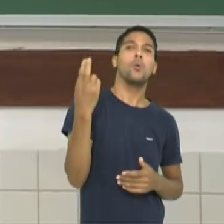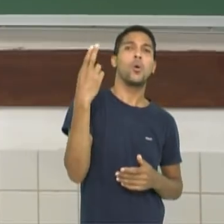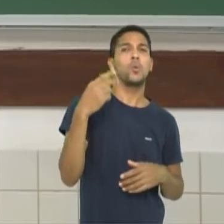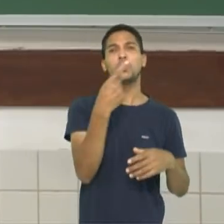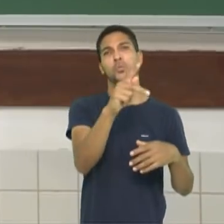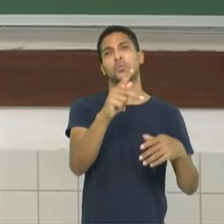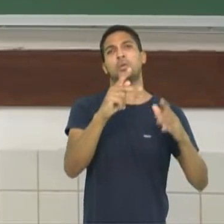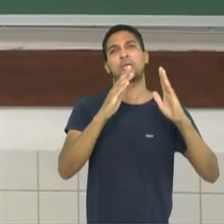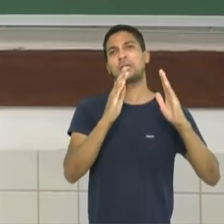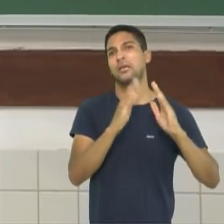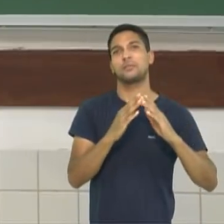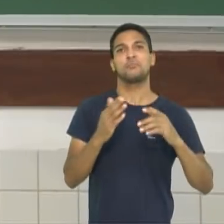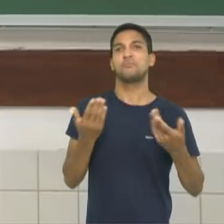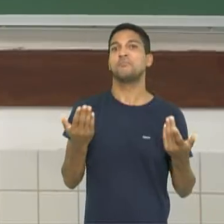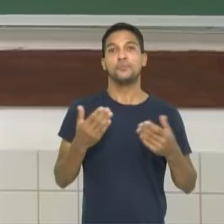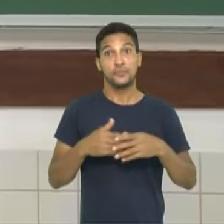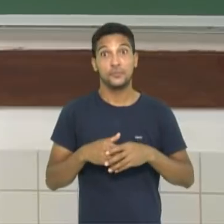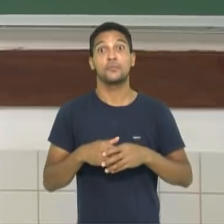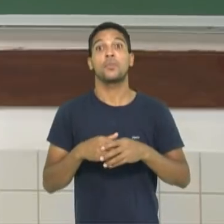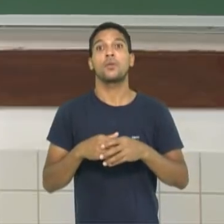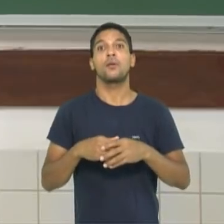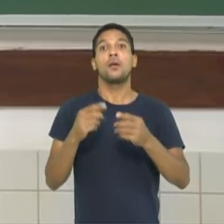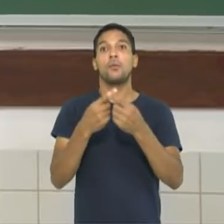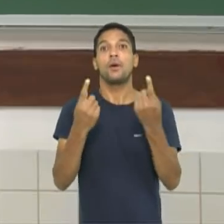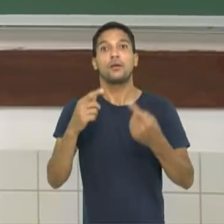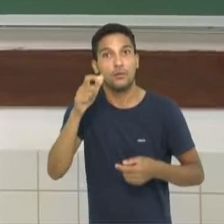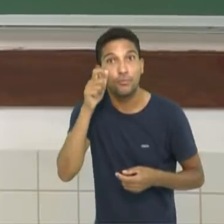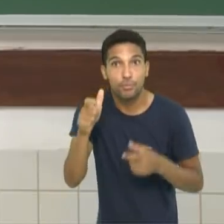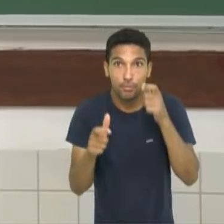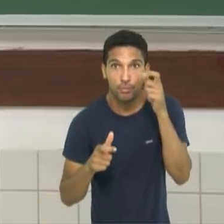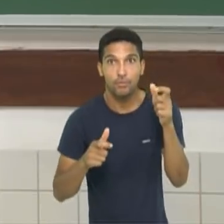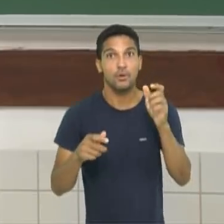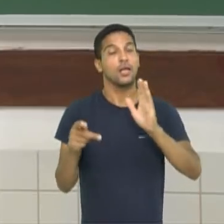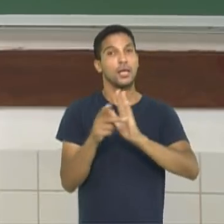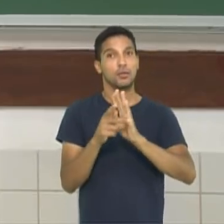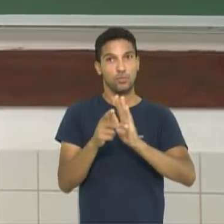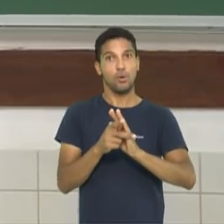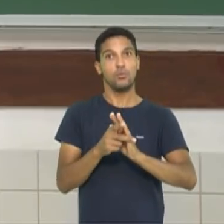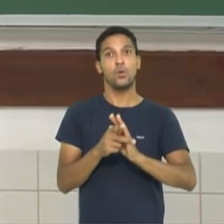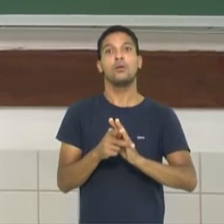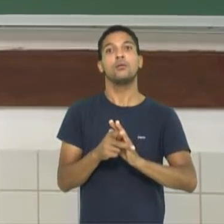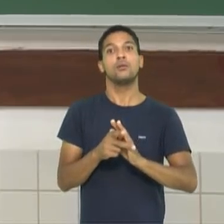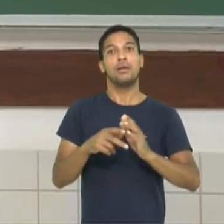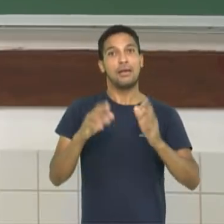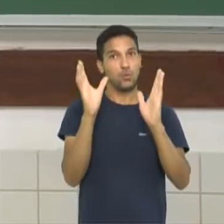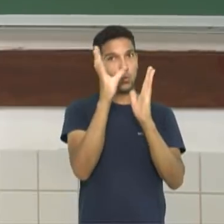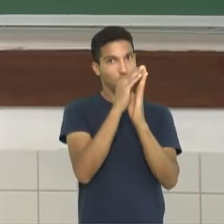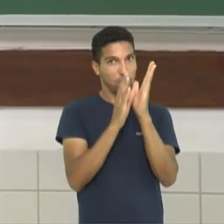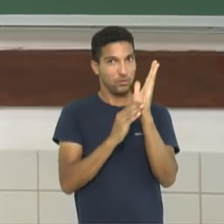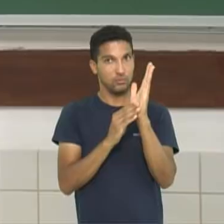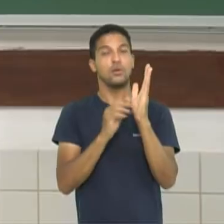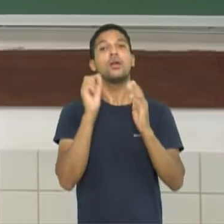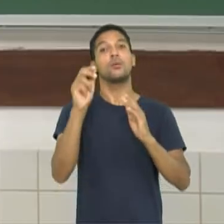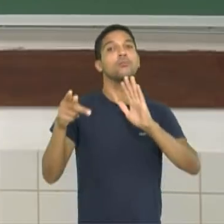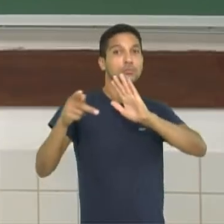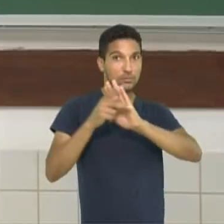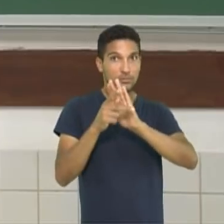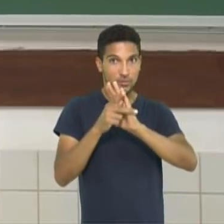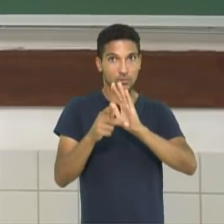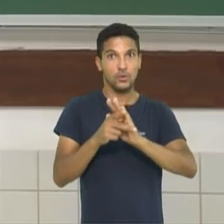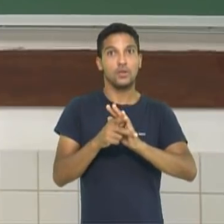a capoeira, né, esse vídeo é bem interessante para vocês assistirem e se integrar um pouquinho